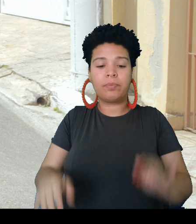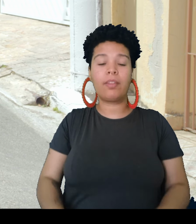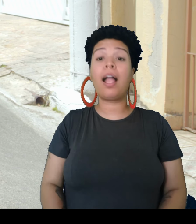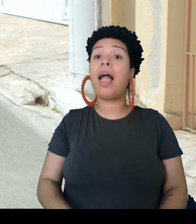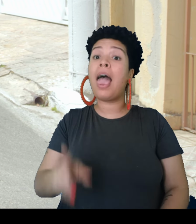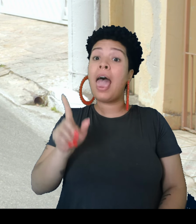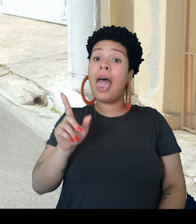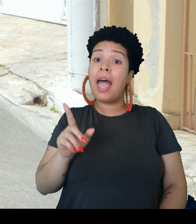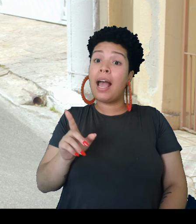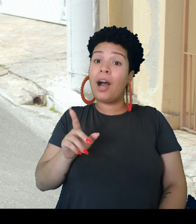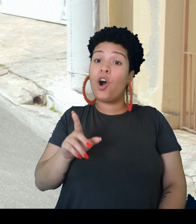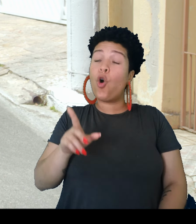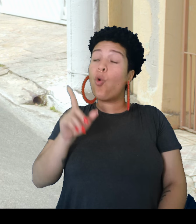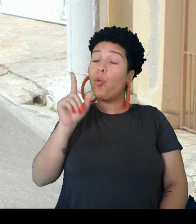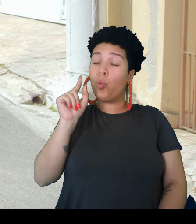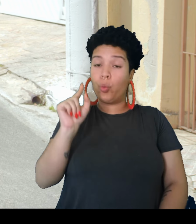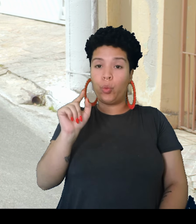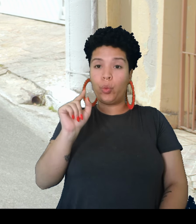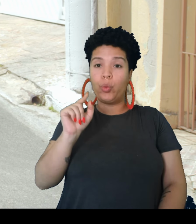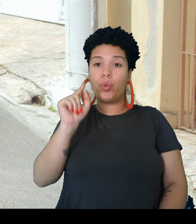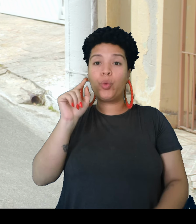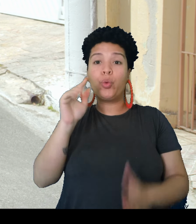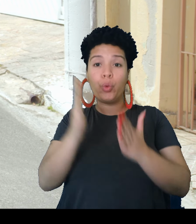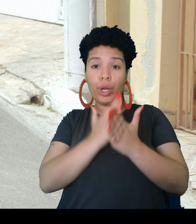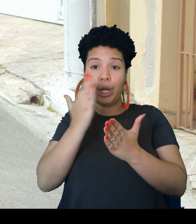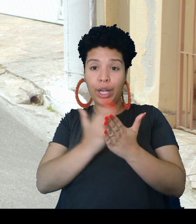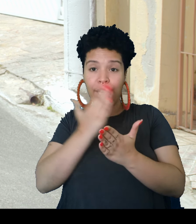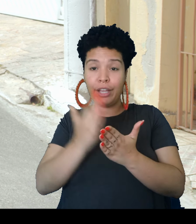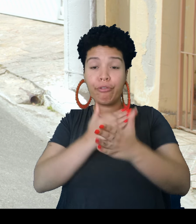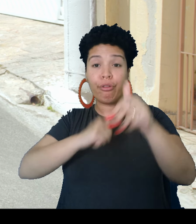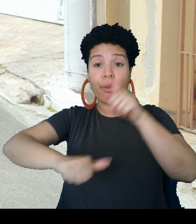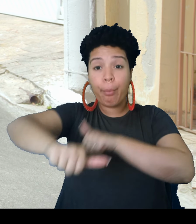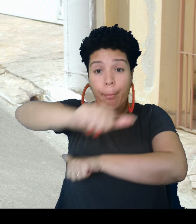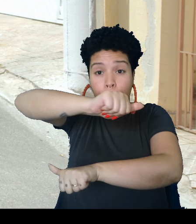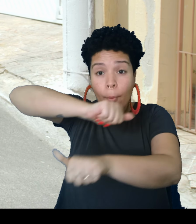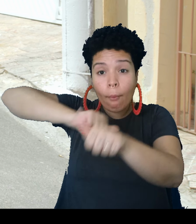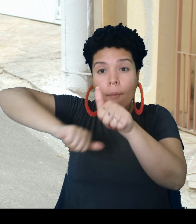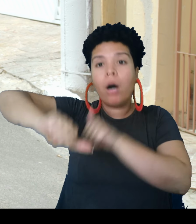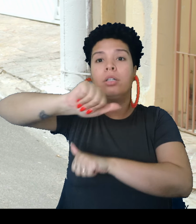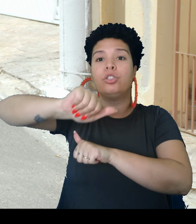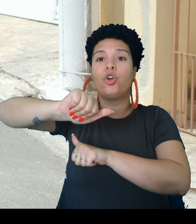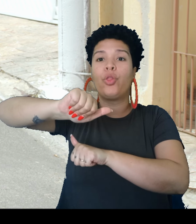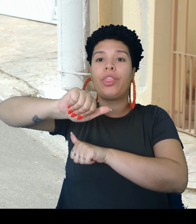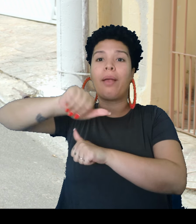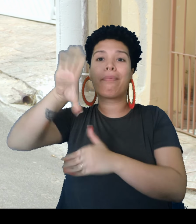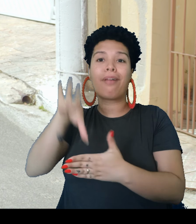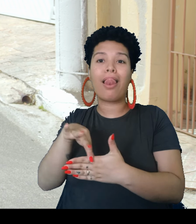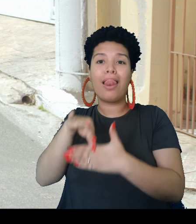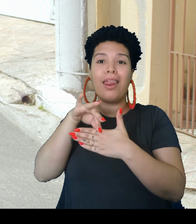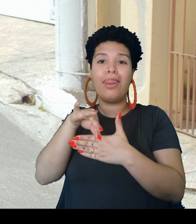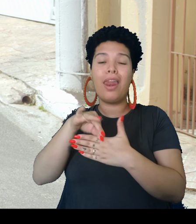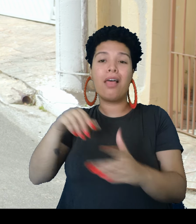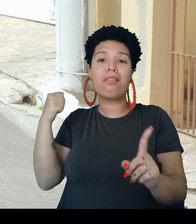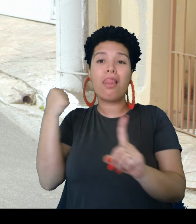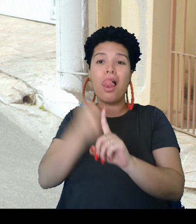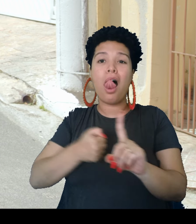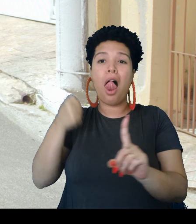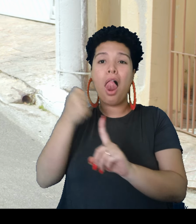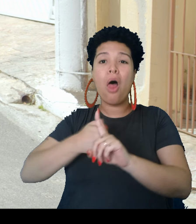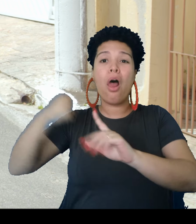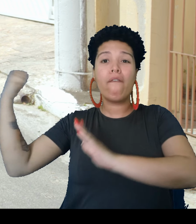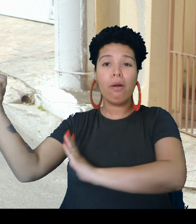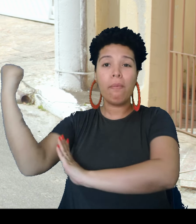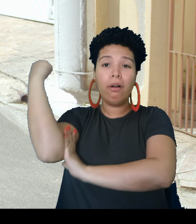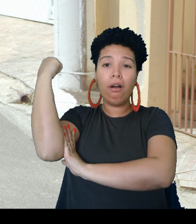se tornou a bíblia da militância da chamada segunda onda do feminismo. Justamente por propor um estudo complexo sobre